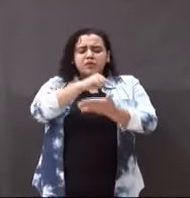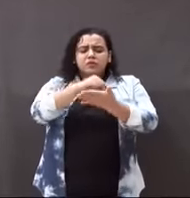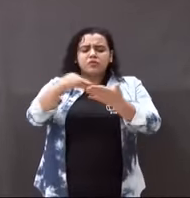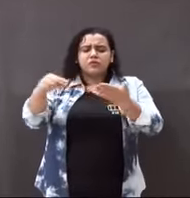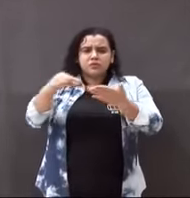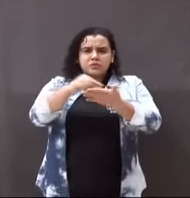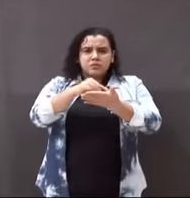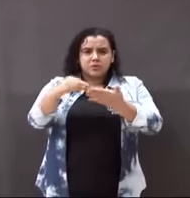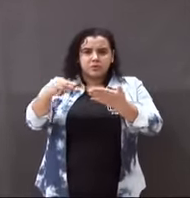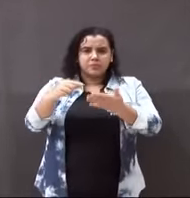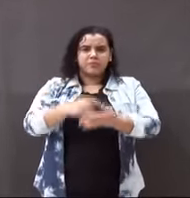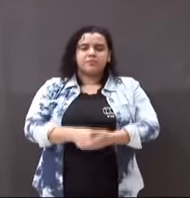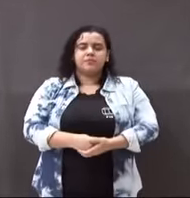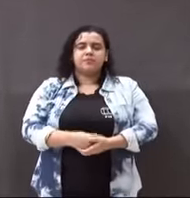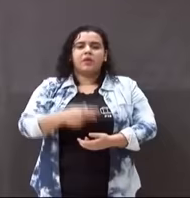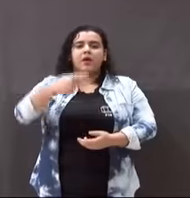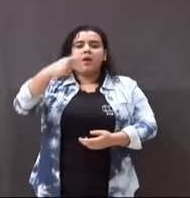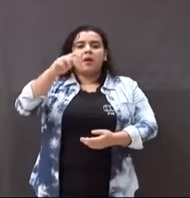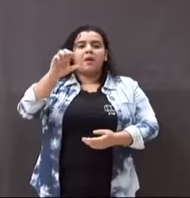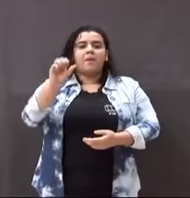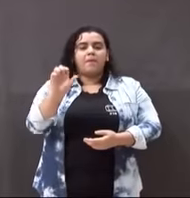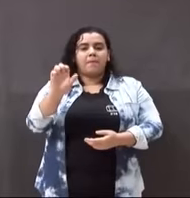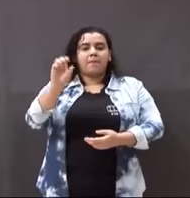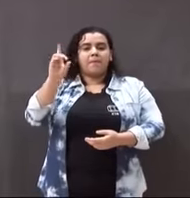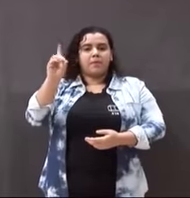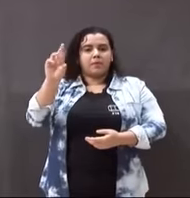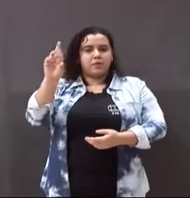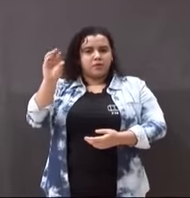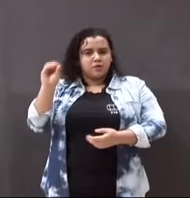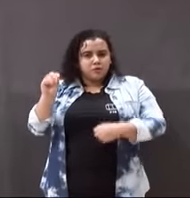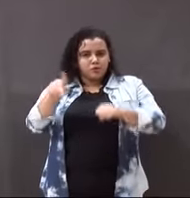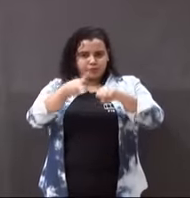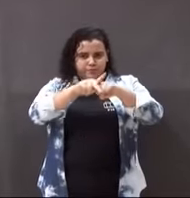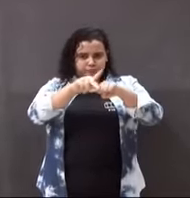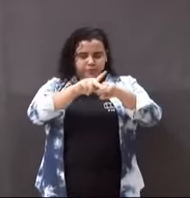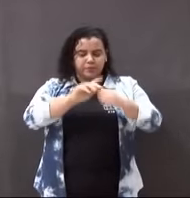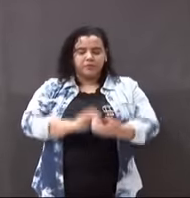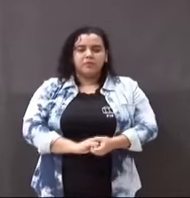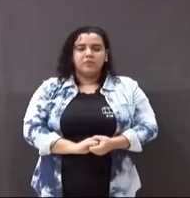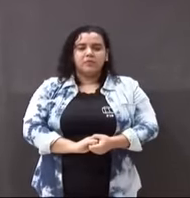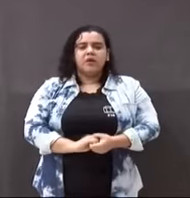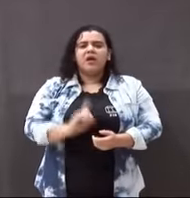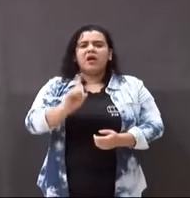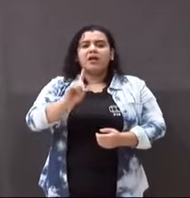é que Pedro não era um pescador que pescava por lazer.